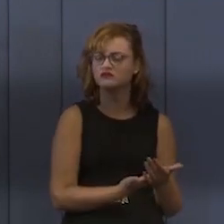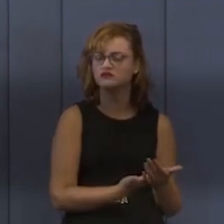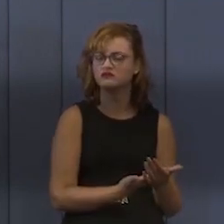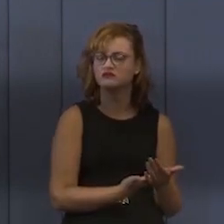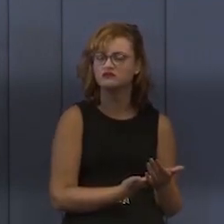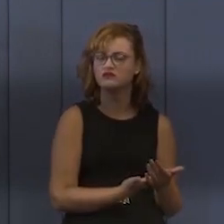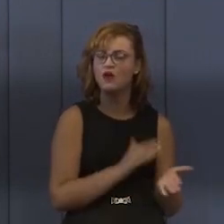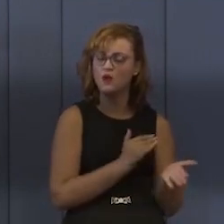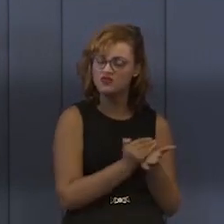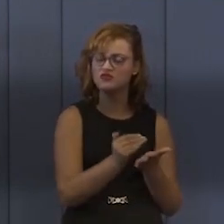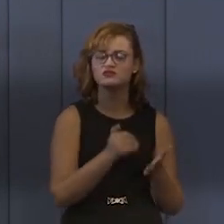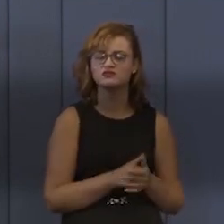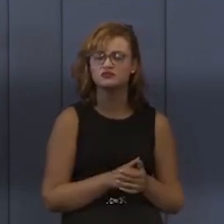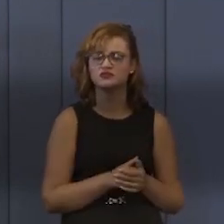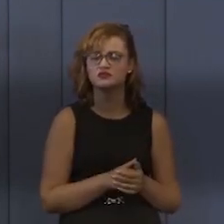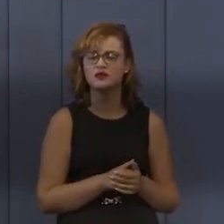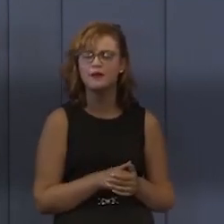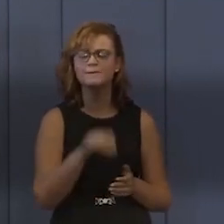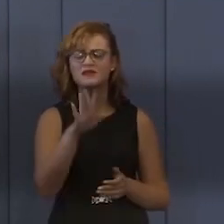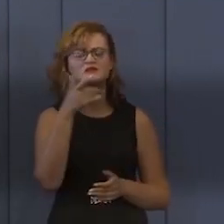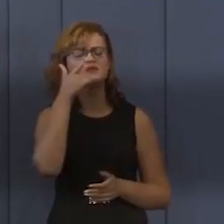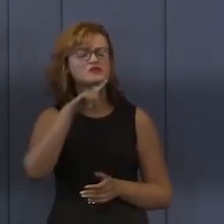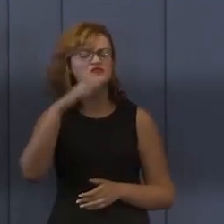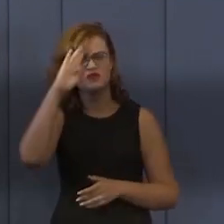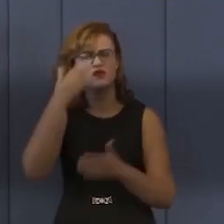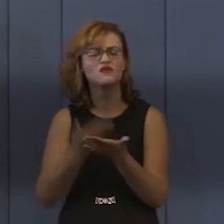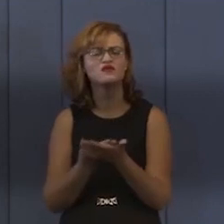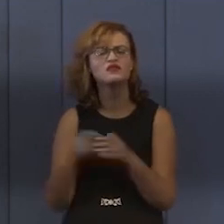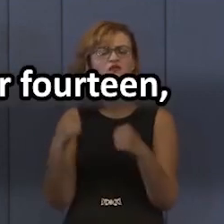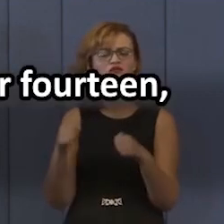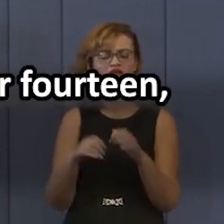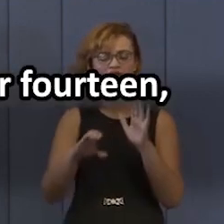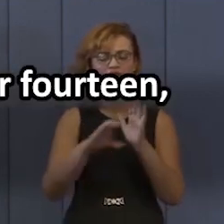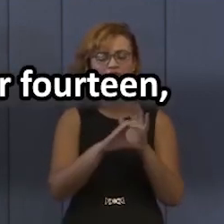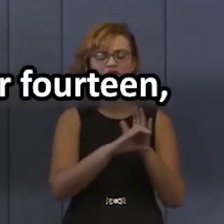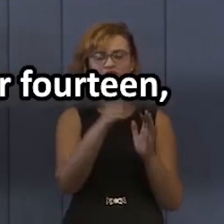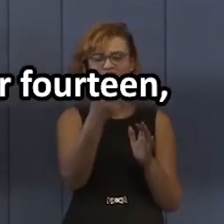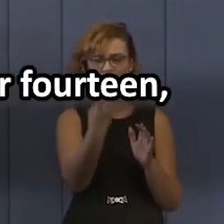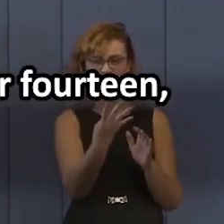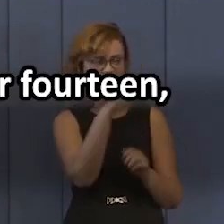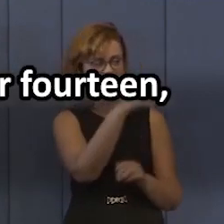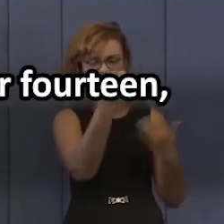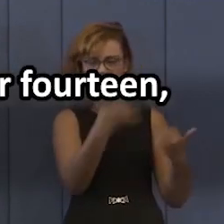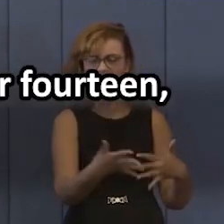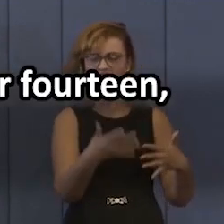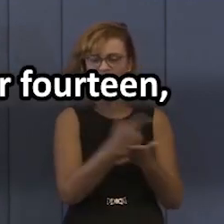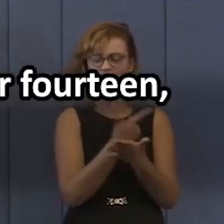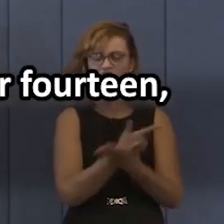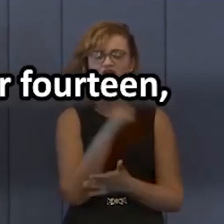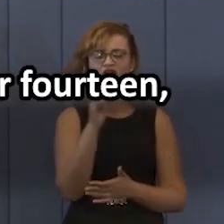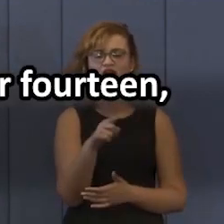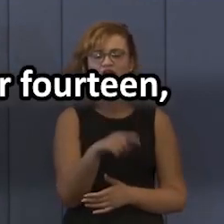desconfiança e retornar à premissa da confiança. Para que eu retorne à premissa da confiança,